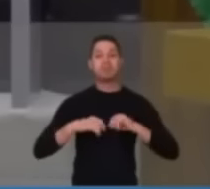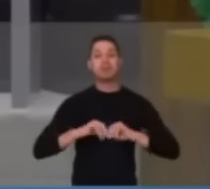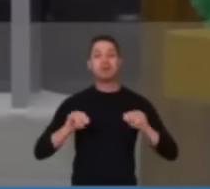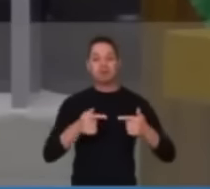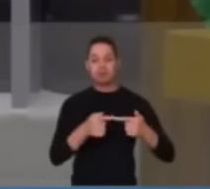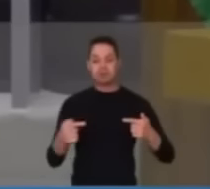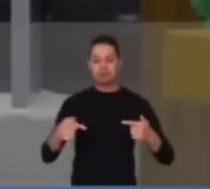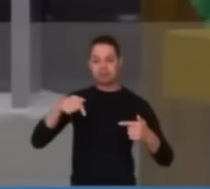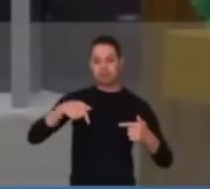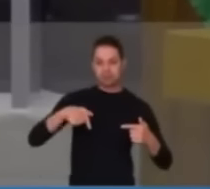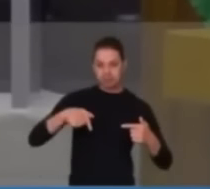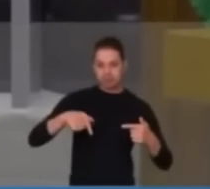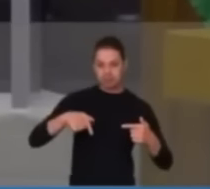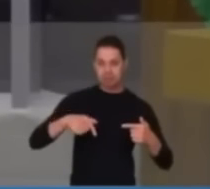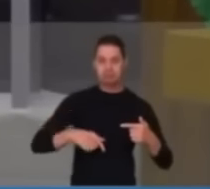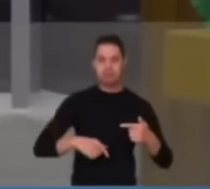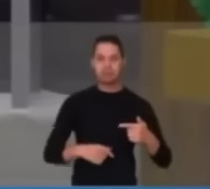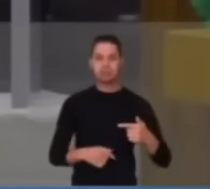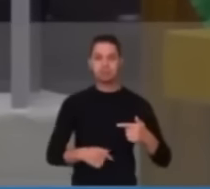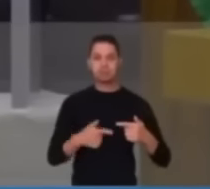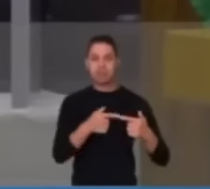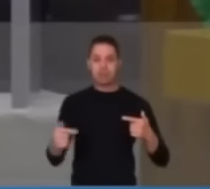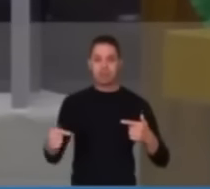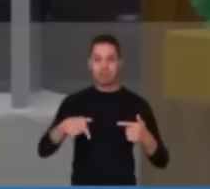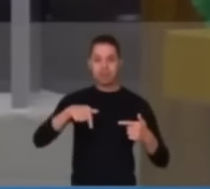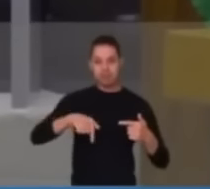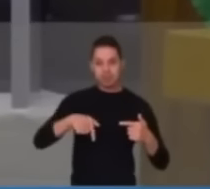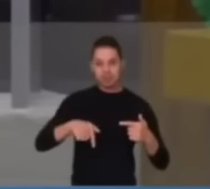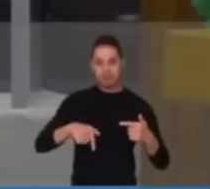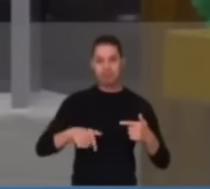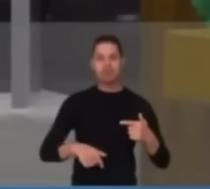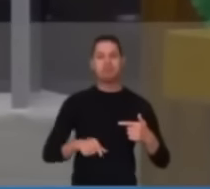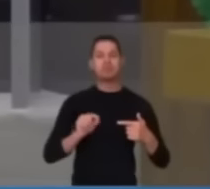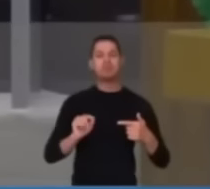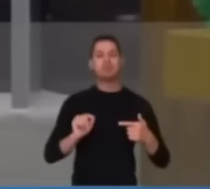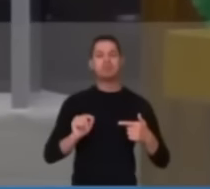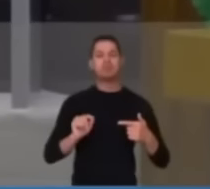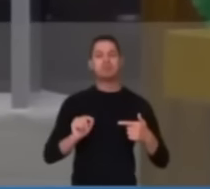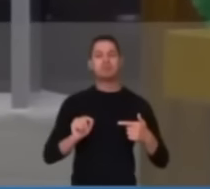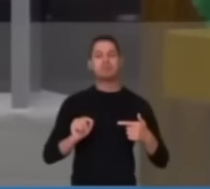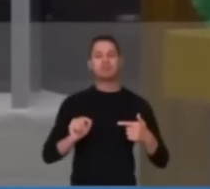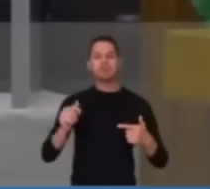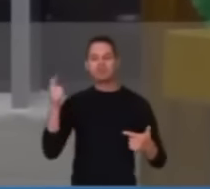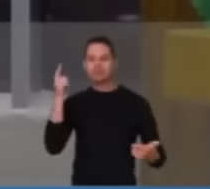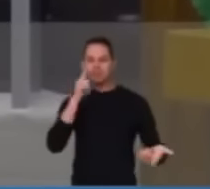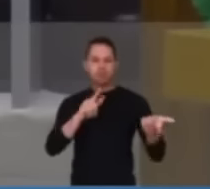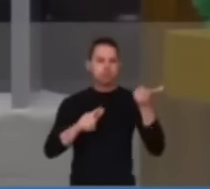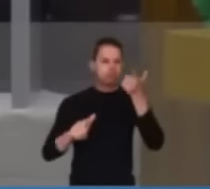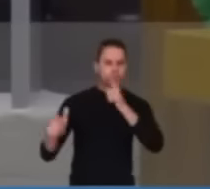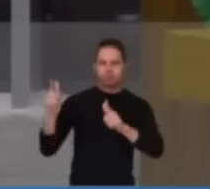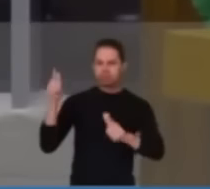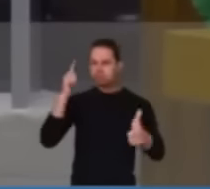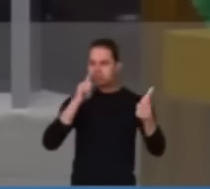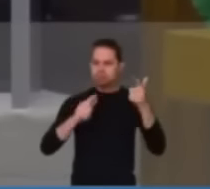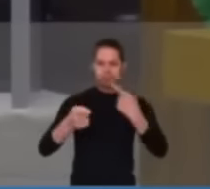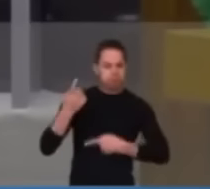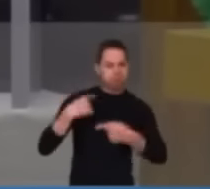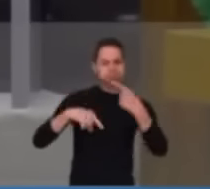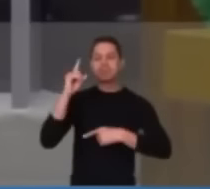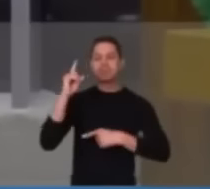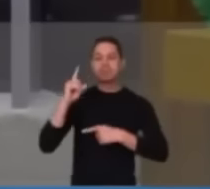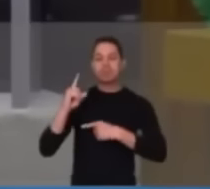Presidente só 30 segundinhos para encerrar essa semana nós marcamos muitos gols para o bem do povo brasileiro o apoio